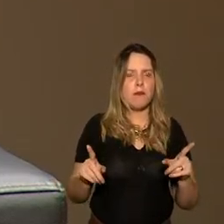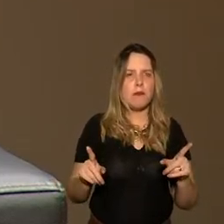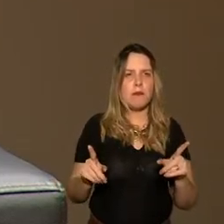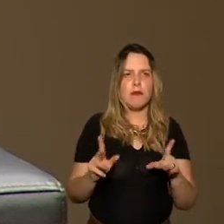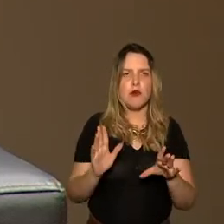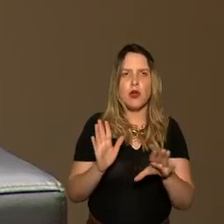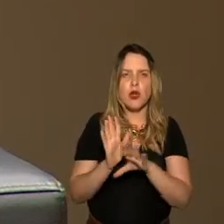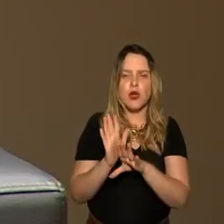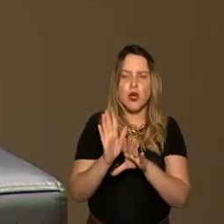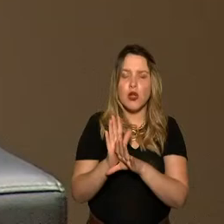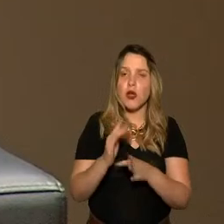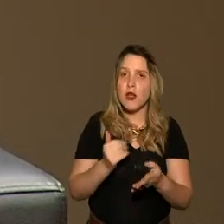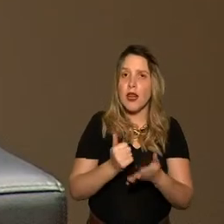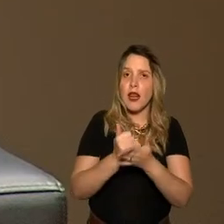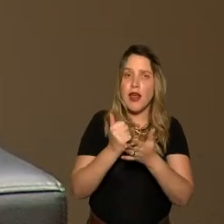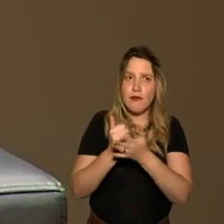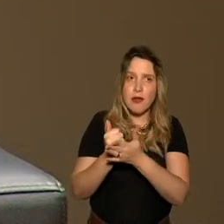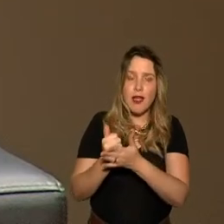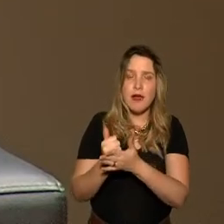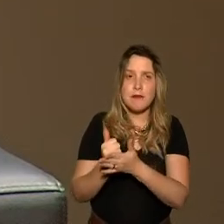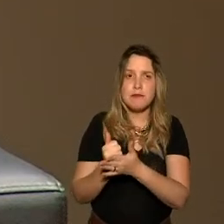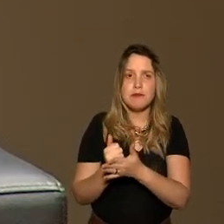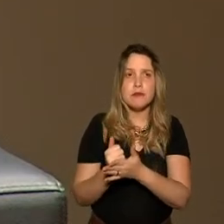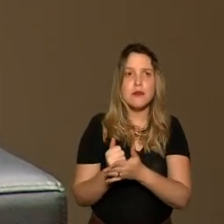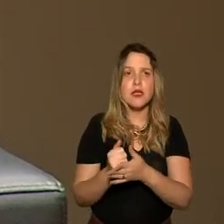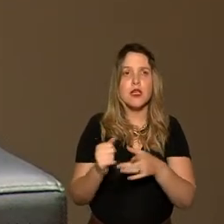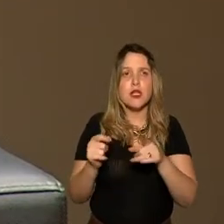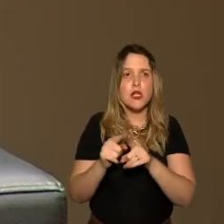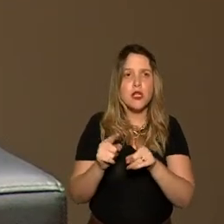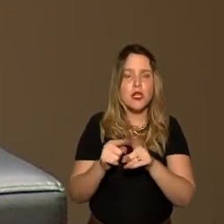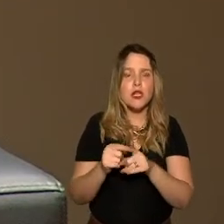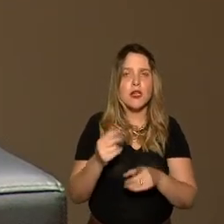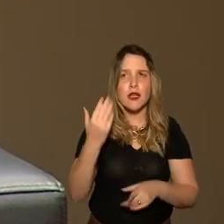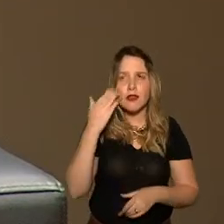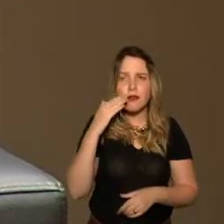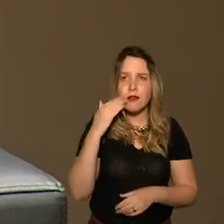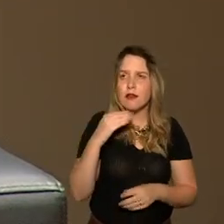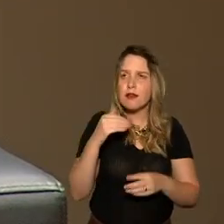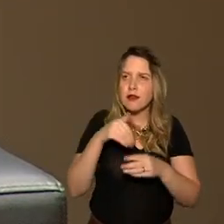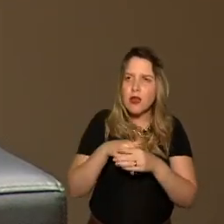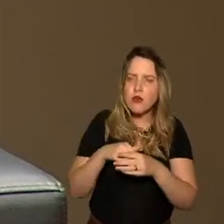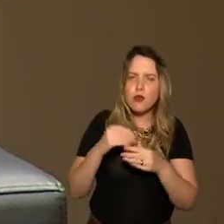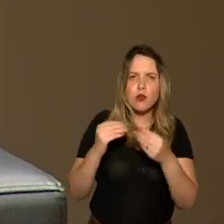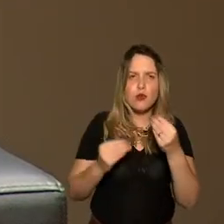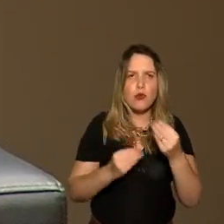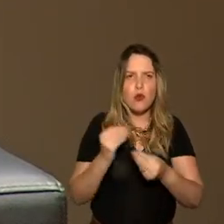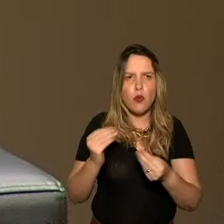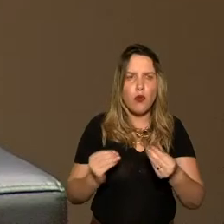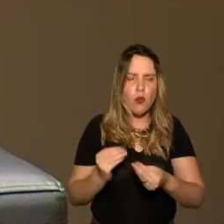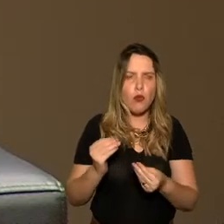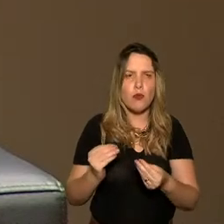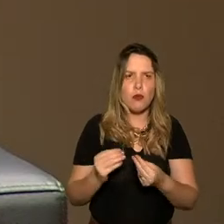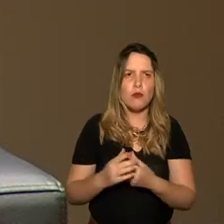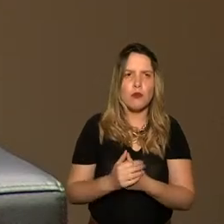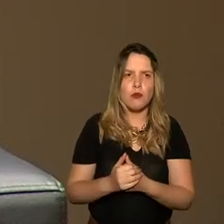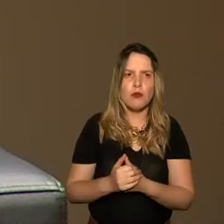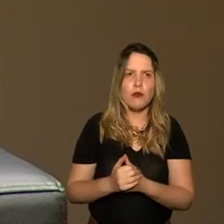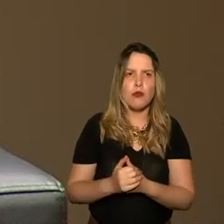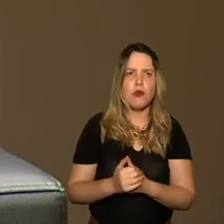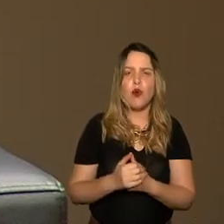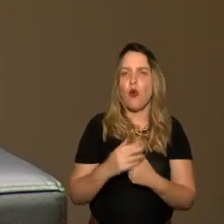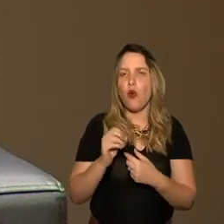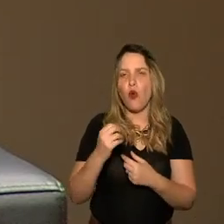de levar os seus alunos para as instituições culturais sem a dependência também de uma de um de